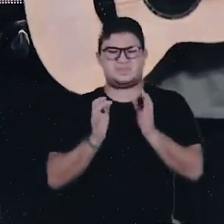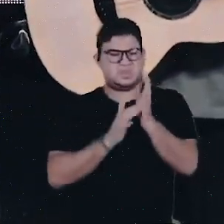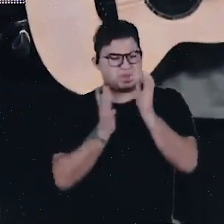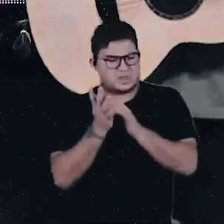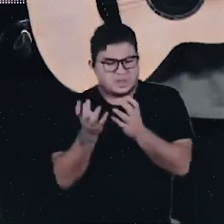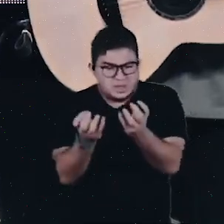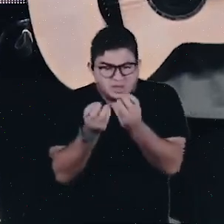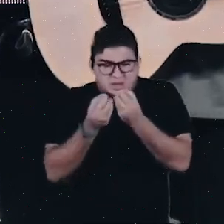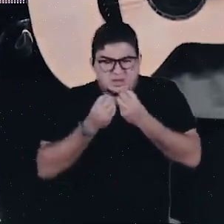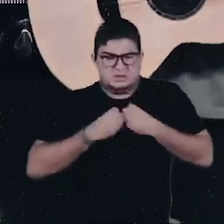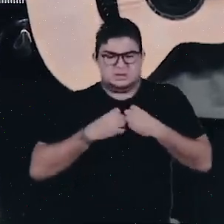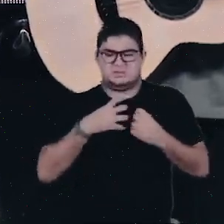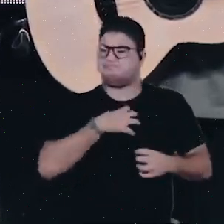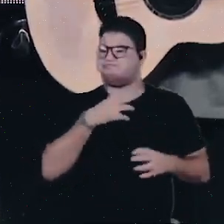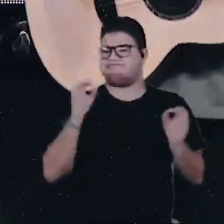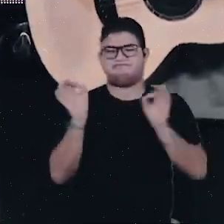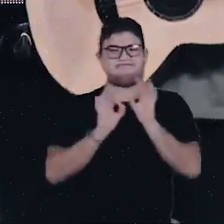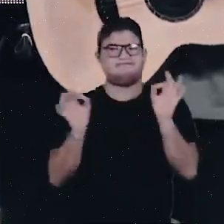ressentimento.